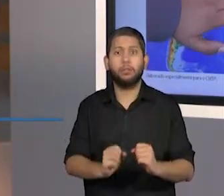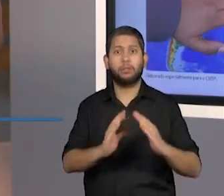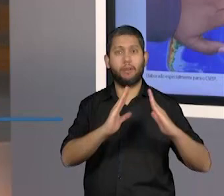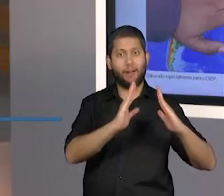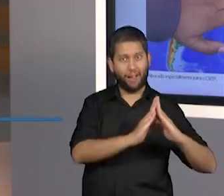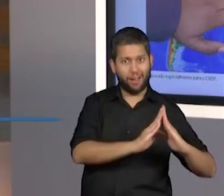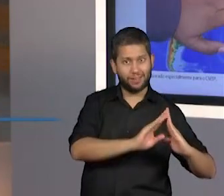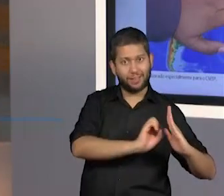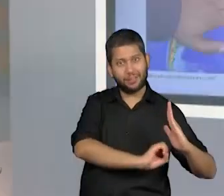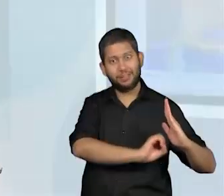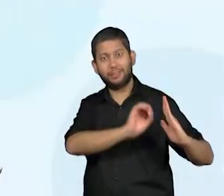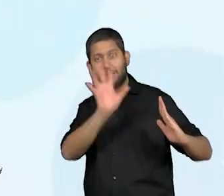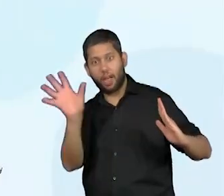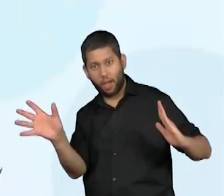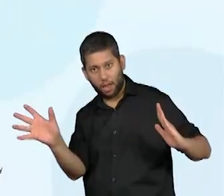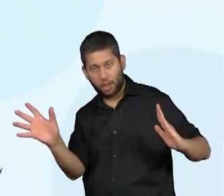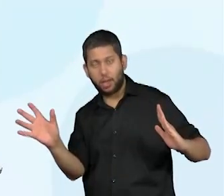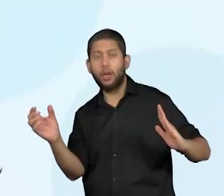para a tela.